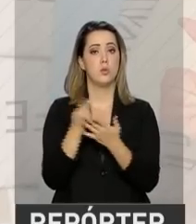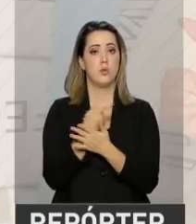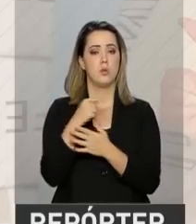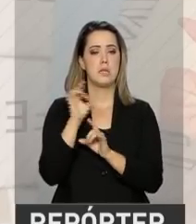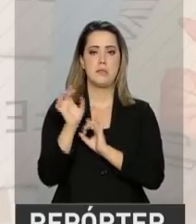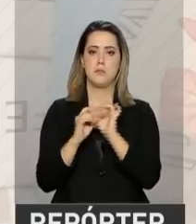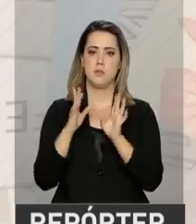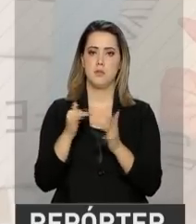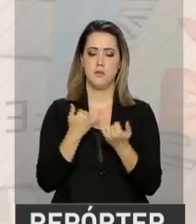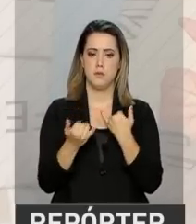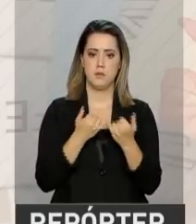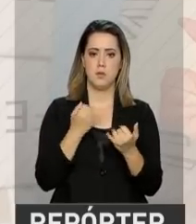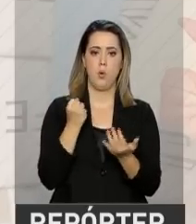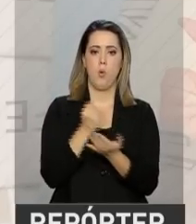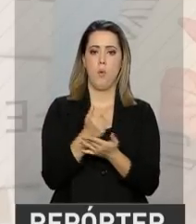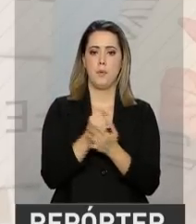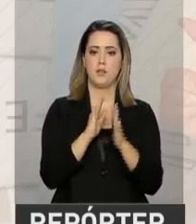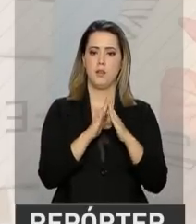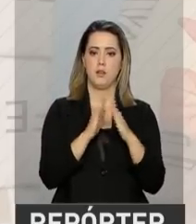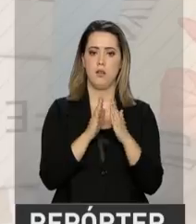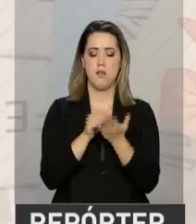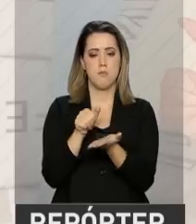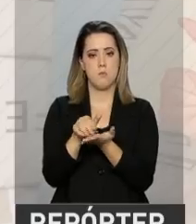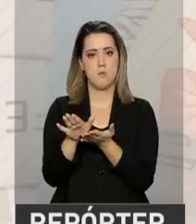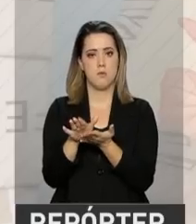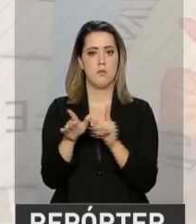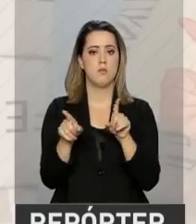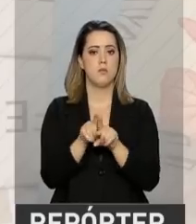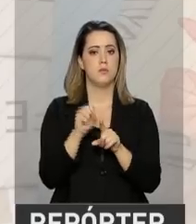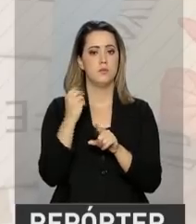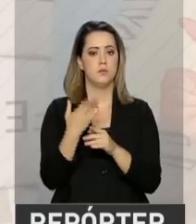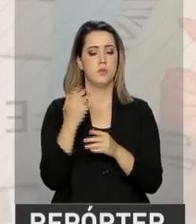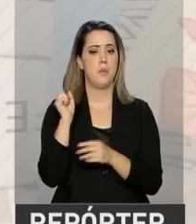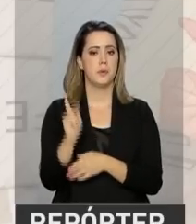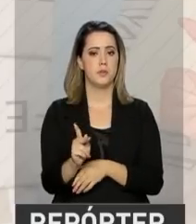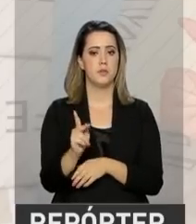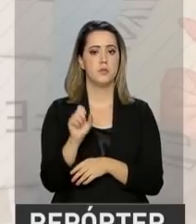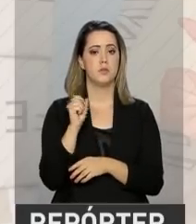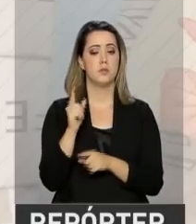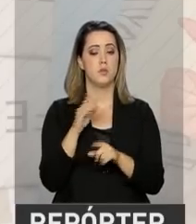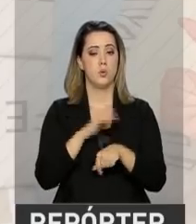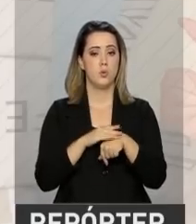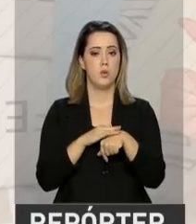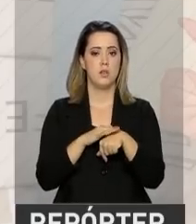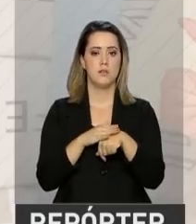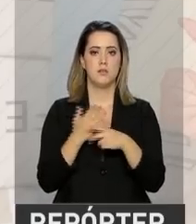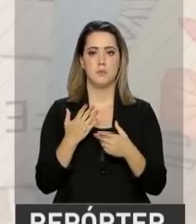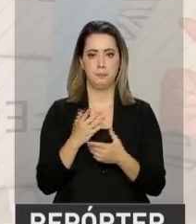específicos como na compra da casa própria demissão sem justa causa aposentadoria e doenças